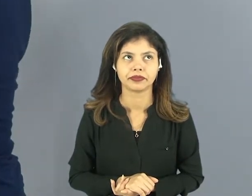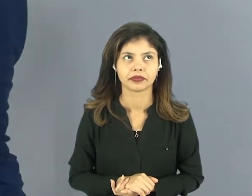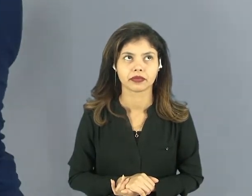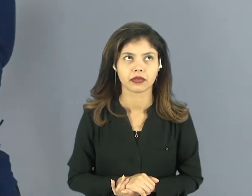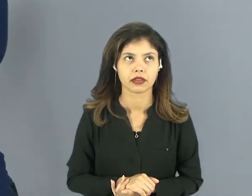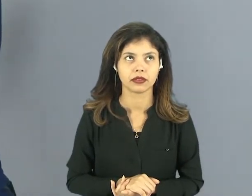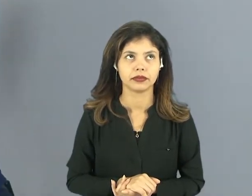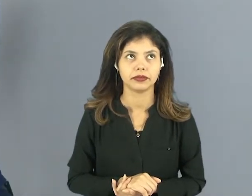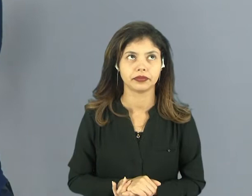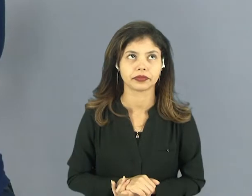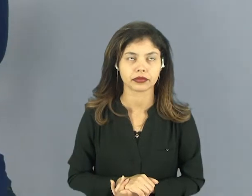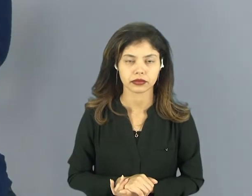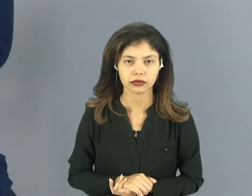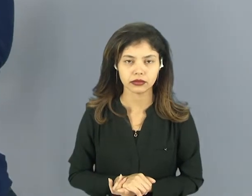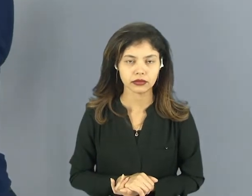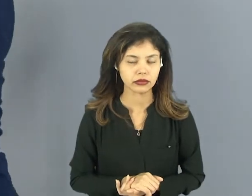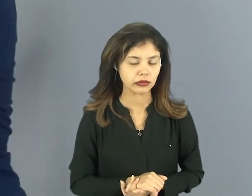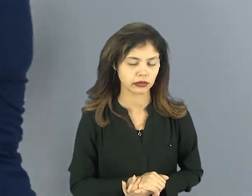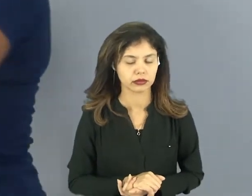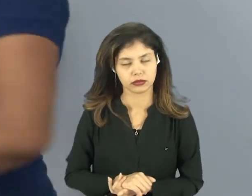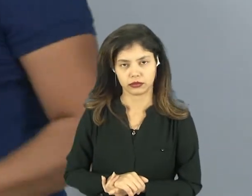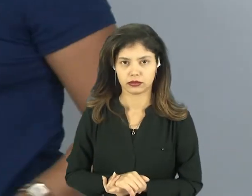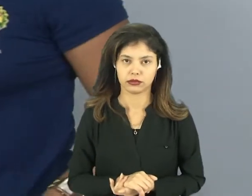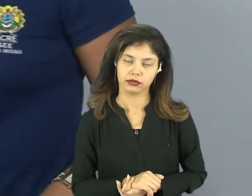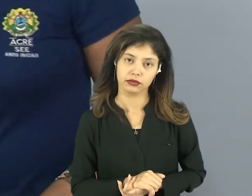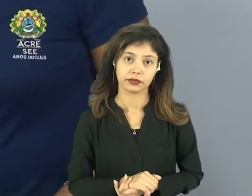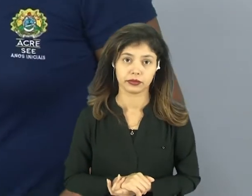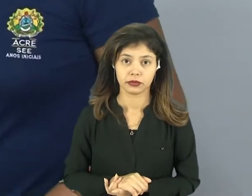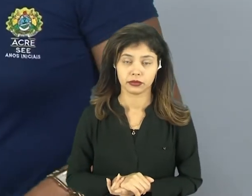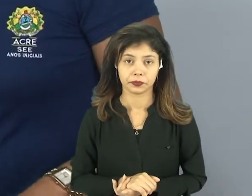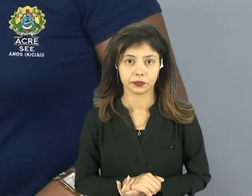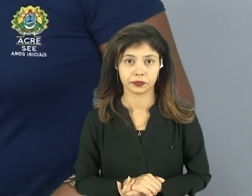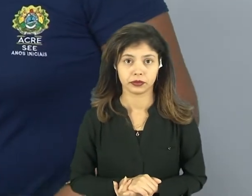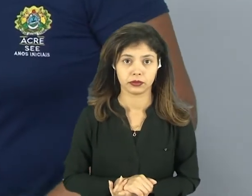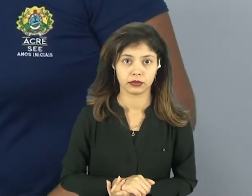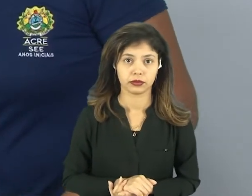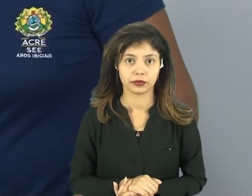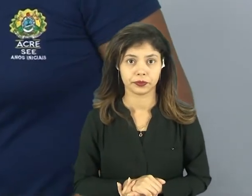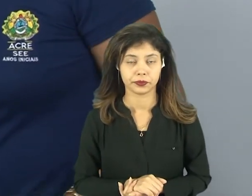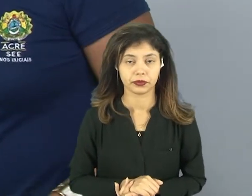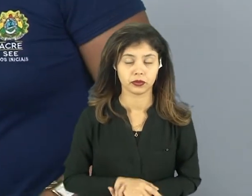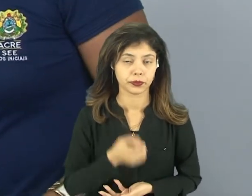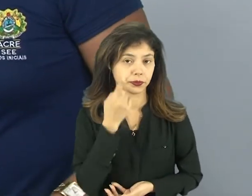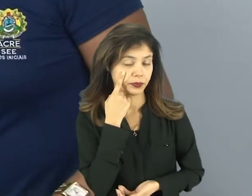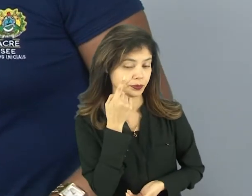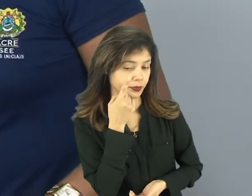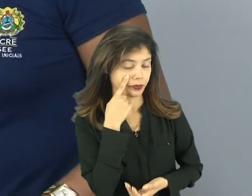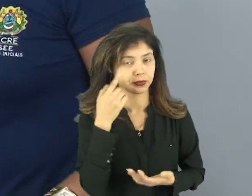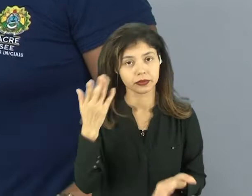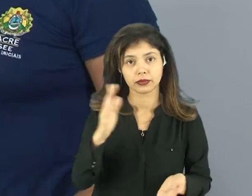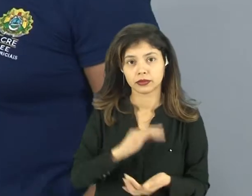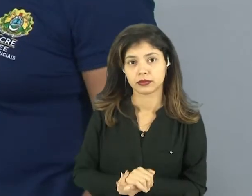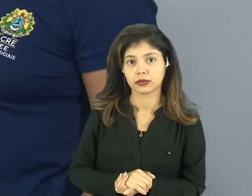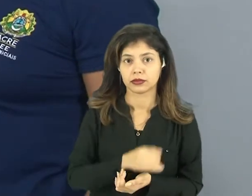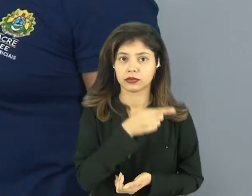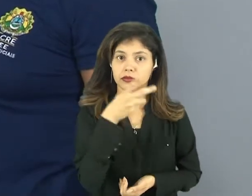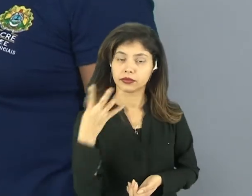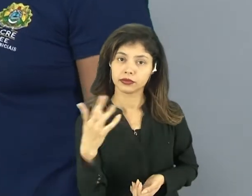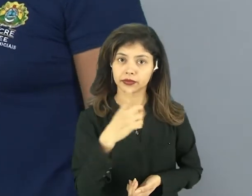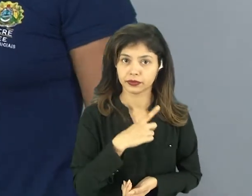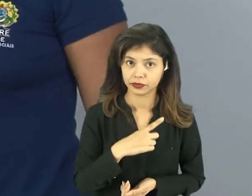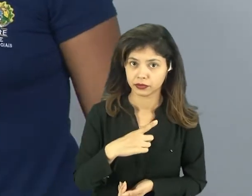Opa, sem estresse. Olhem só. Quanto que o da